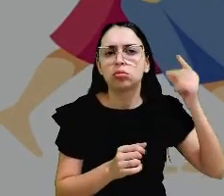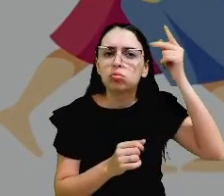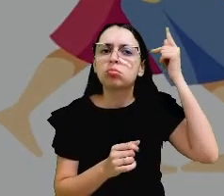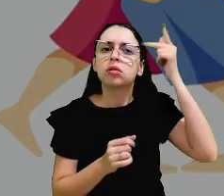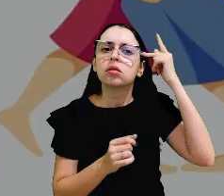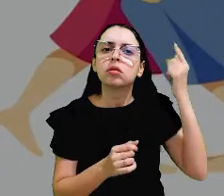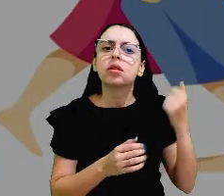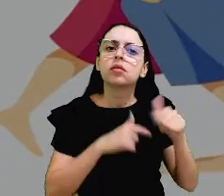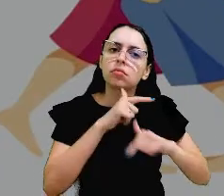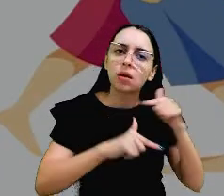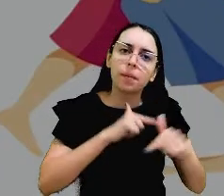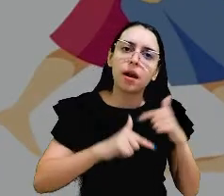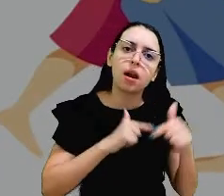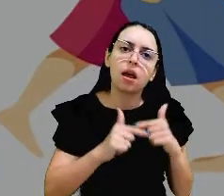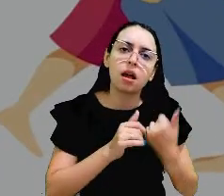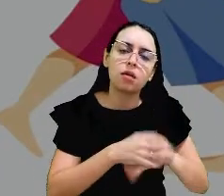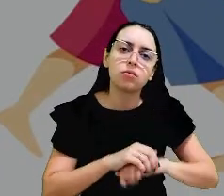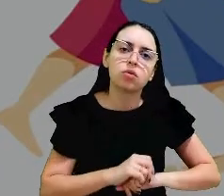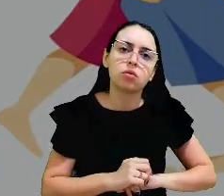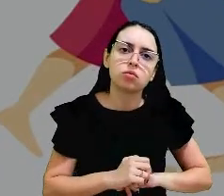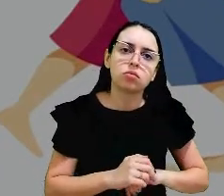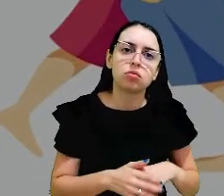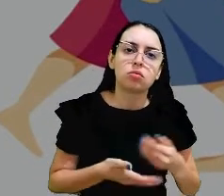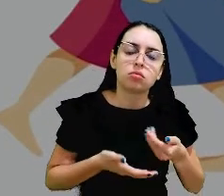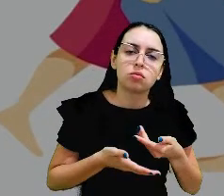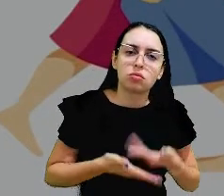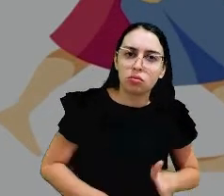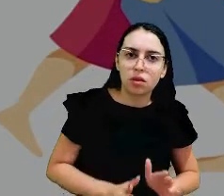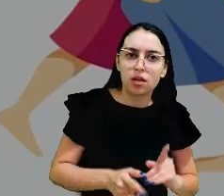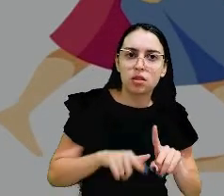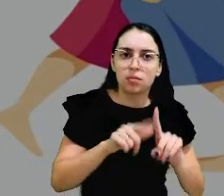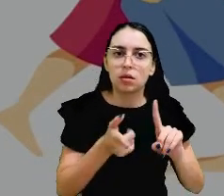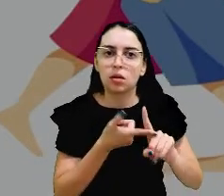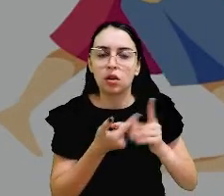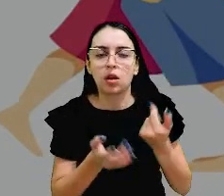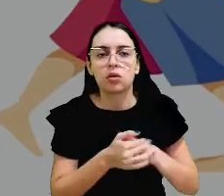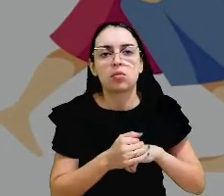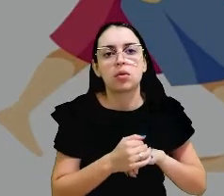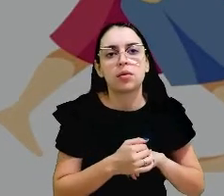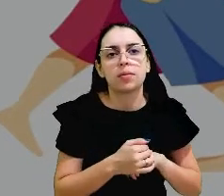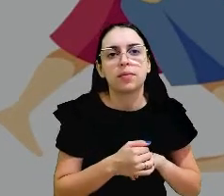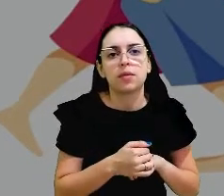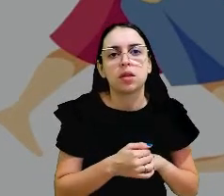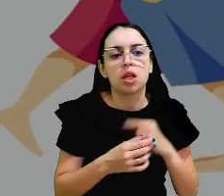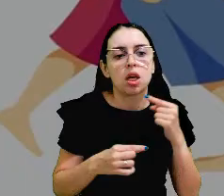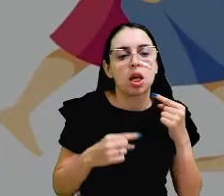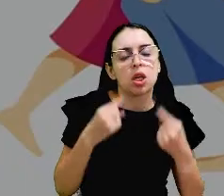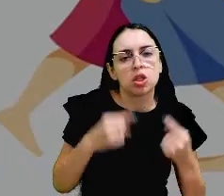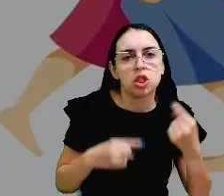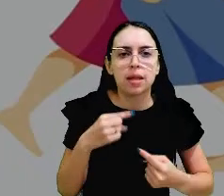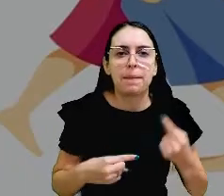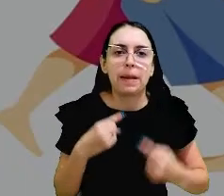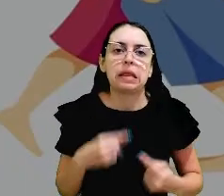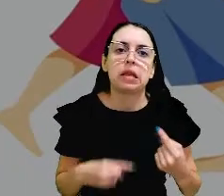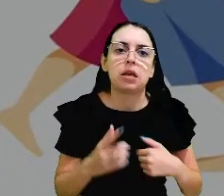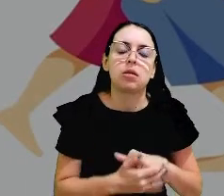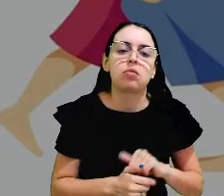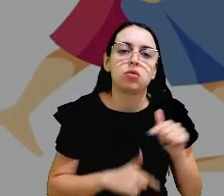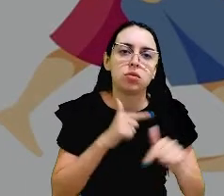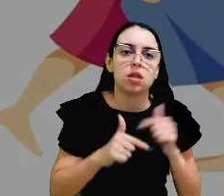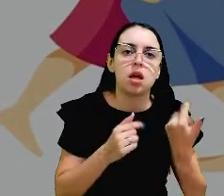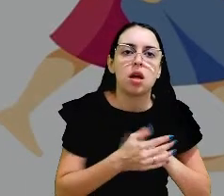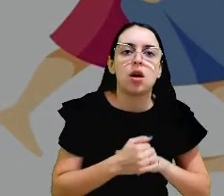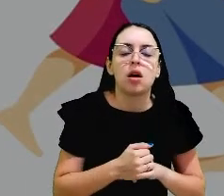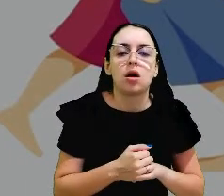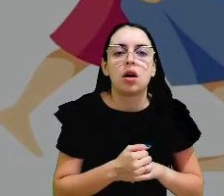nós pudemos trabalhar a questão do renascimento do parto, pudemos trabalhar em audiência pública a questão